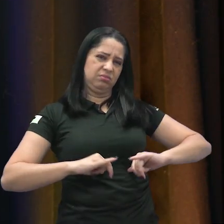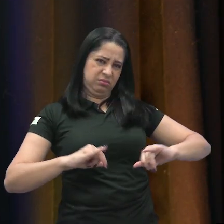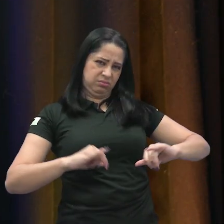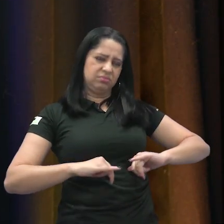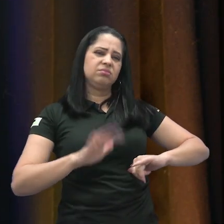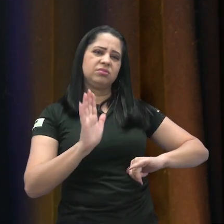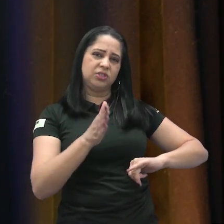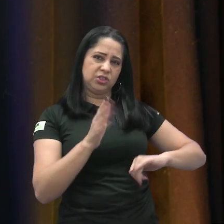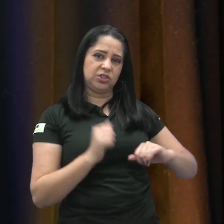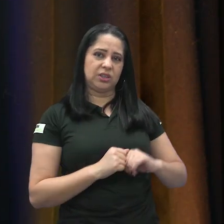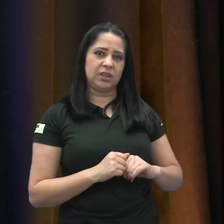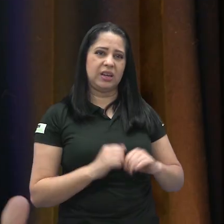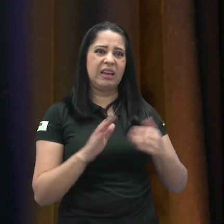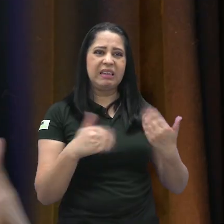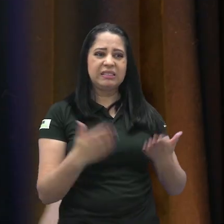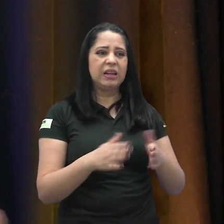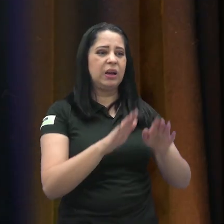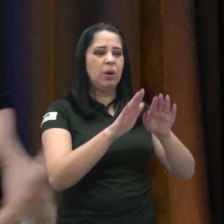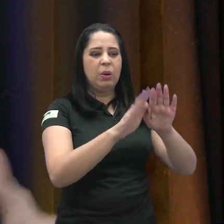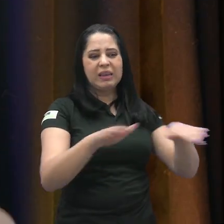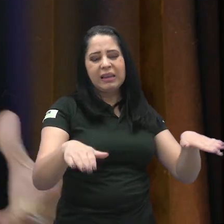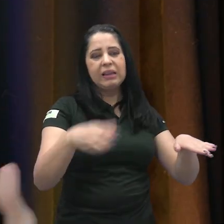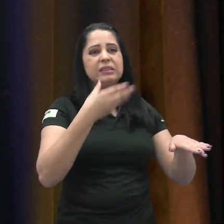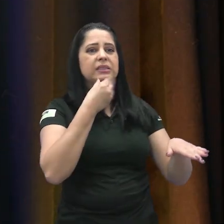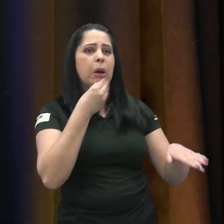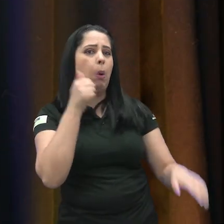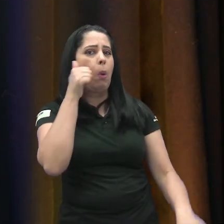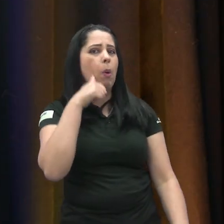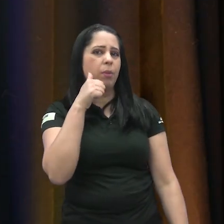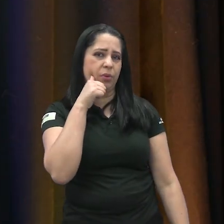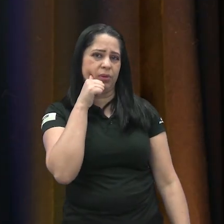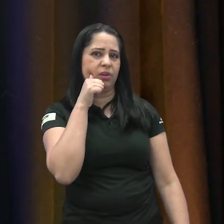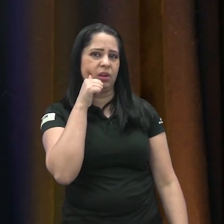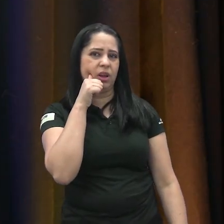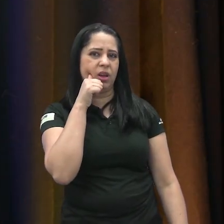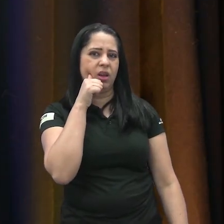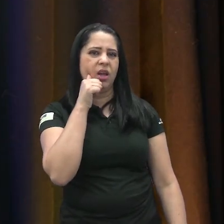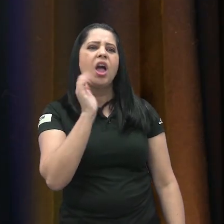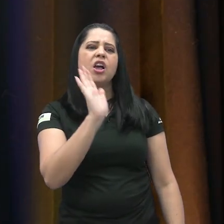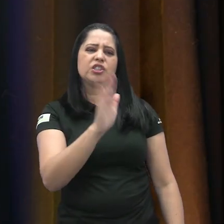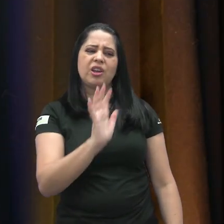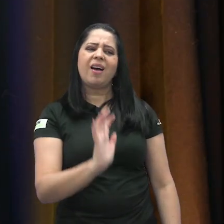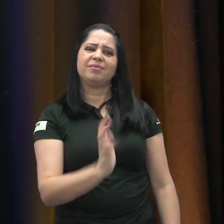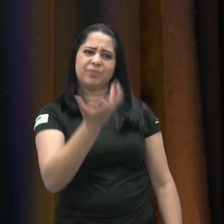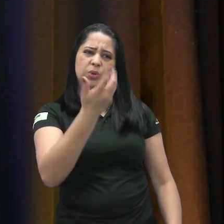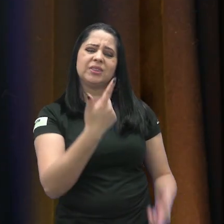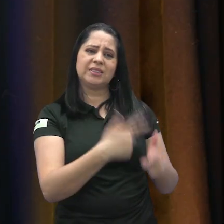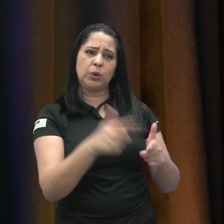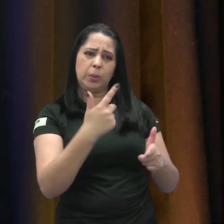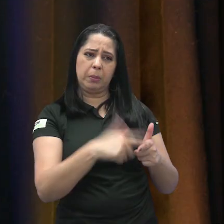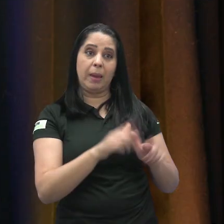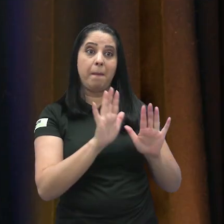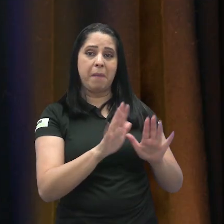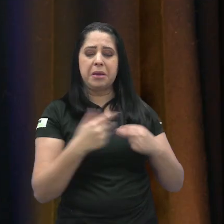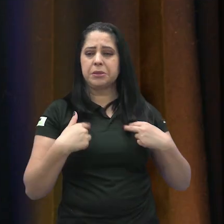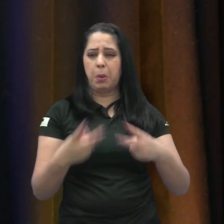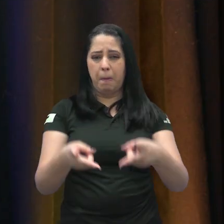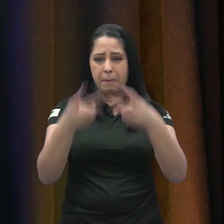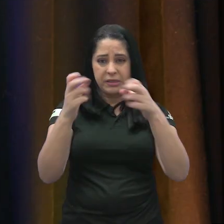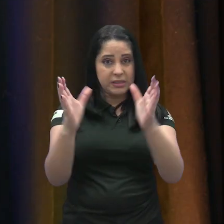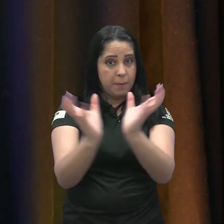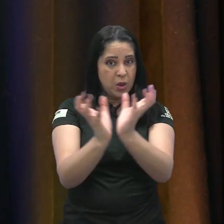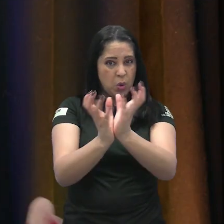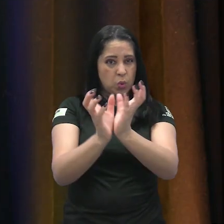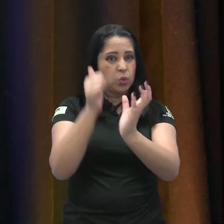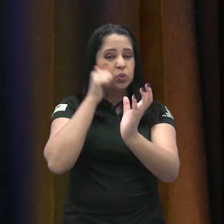Então, muitas pessoas, crianças, homens, mulheres, foram negligenciados em muitos aspectos. E o que eu vejo nas mulheres é